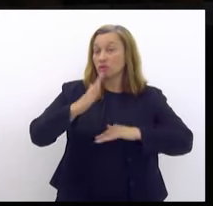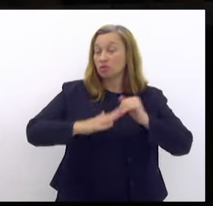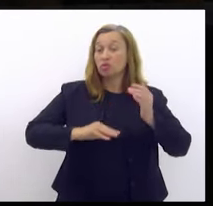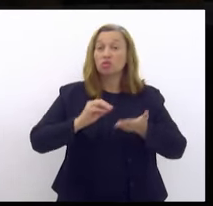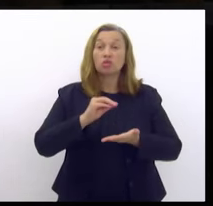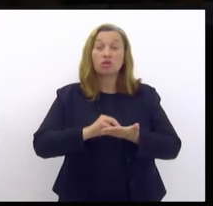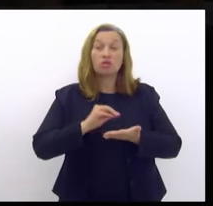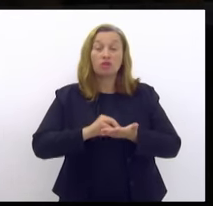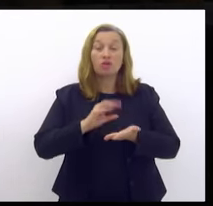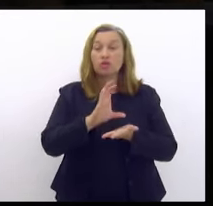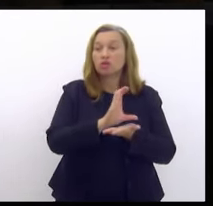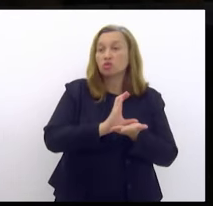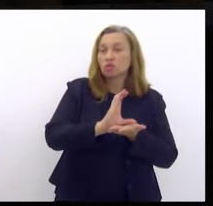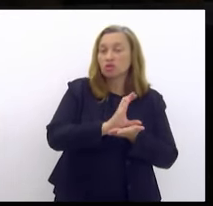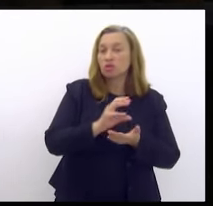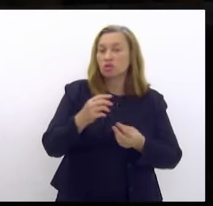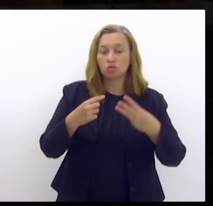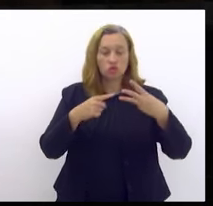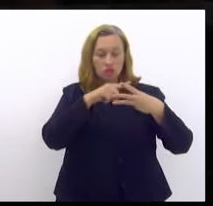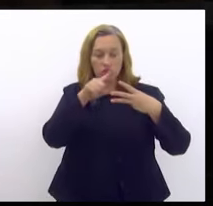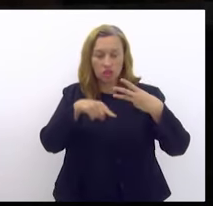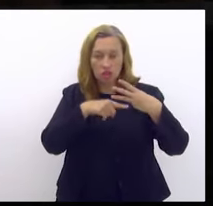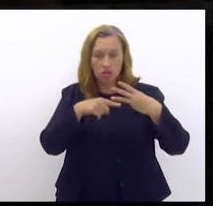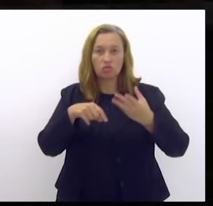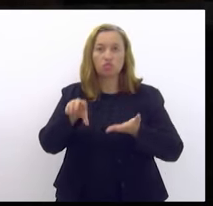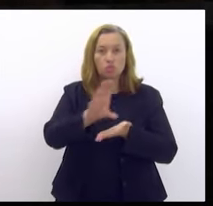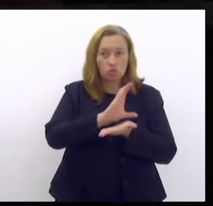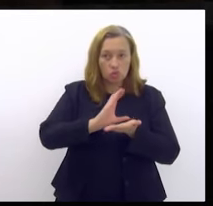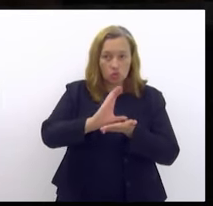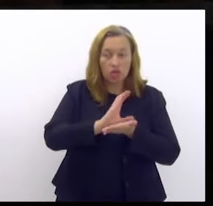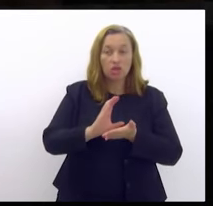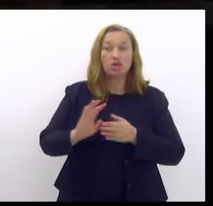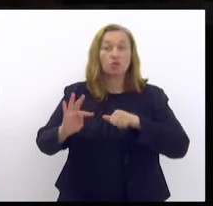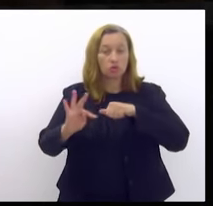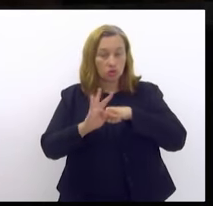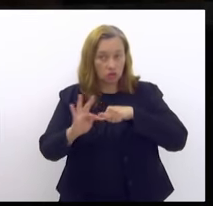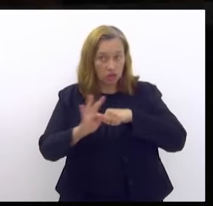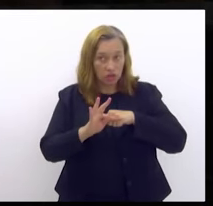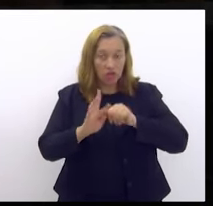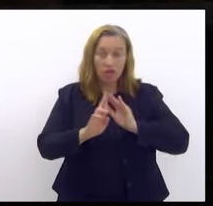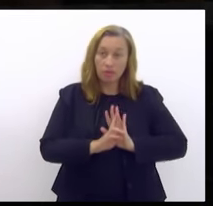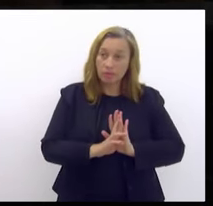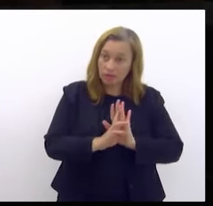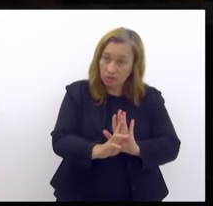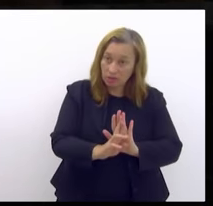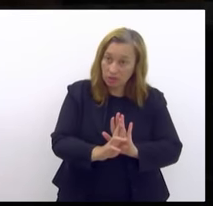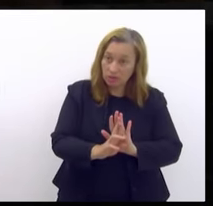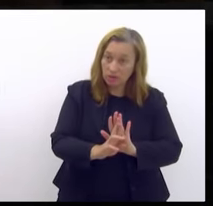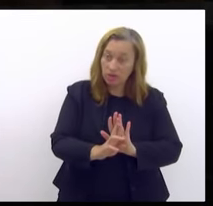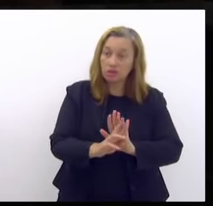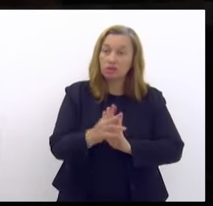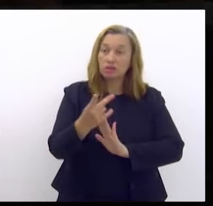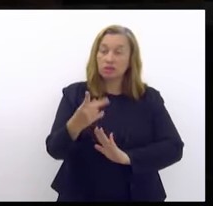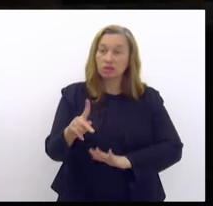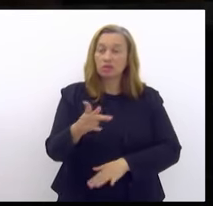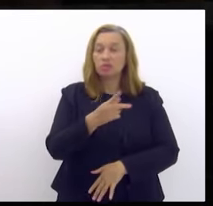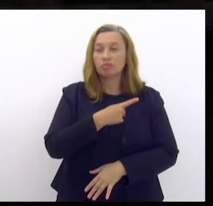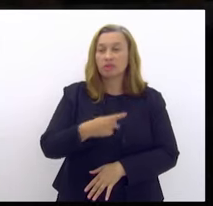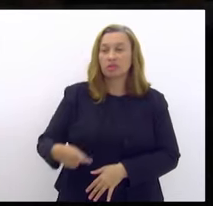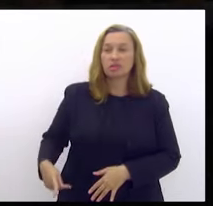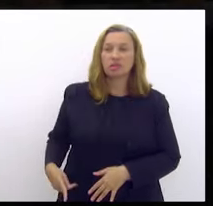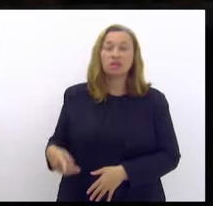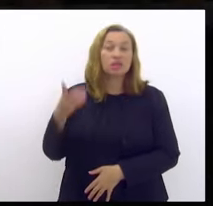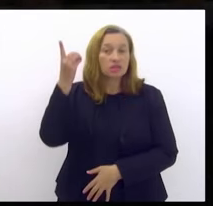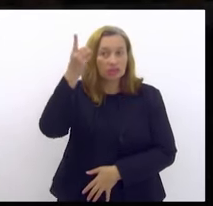os conselhos, os três conselhos. Os dos técnicos, aqui representado pelo seu presidente, deputado, para